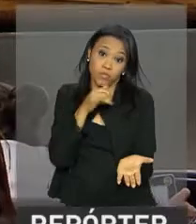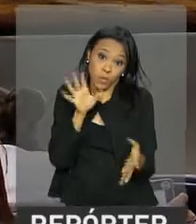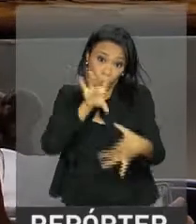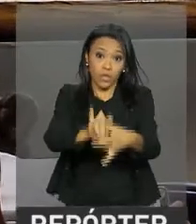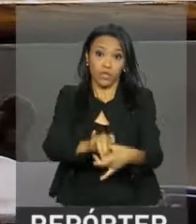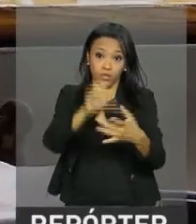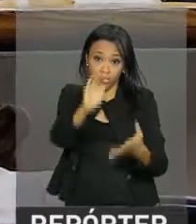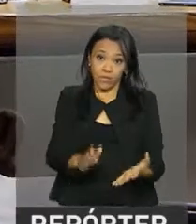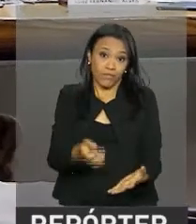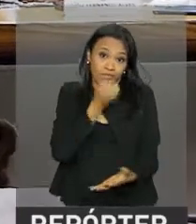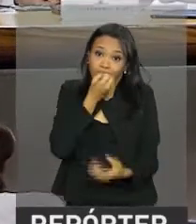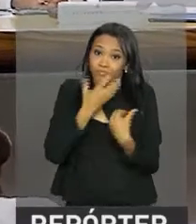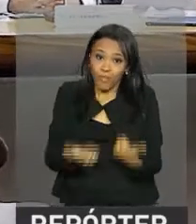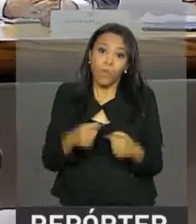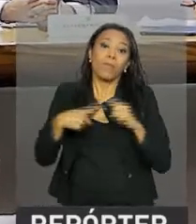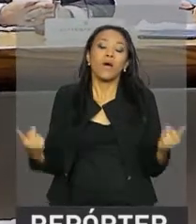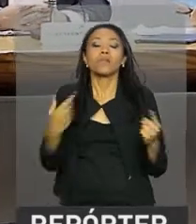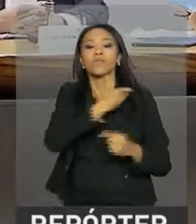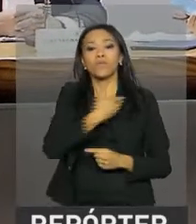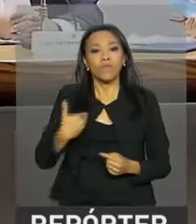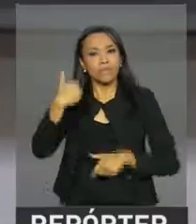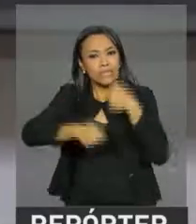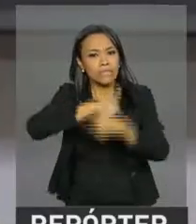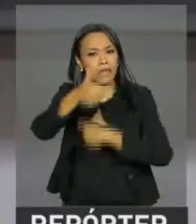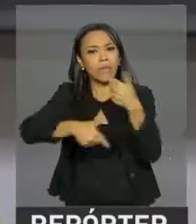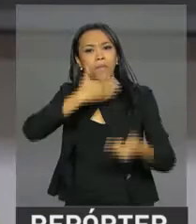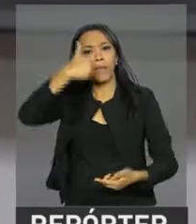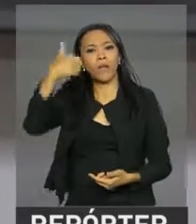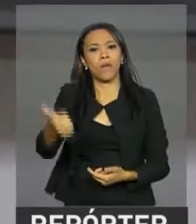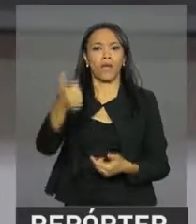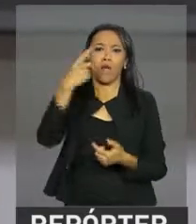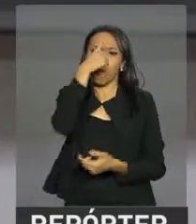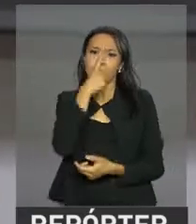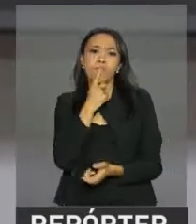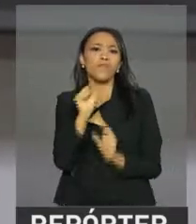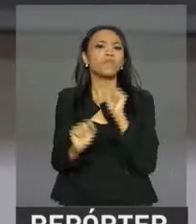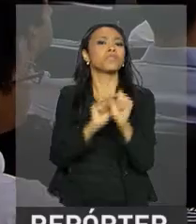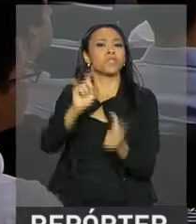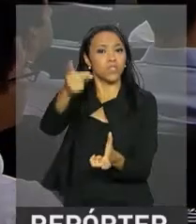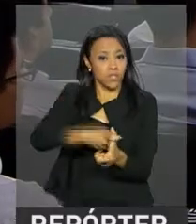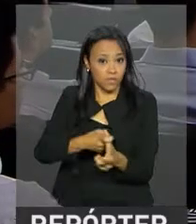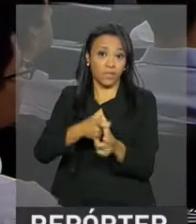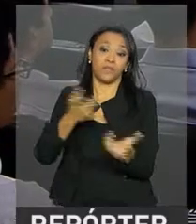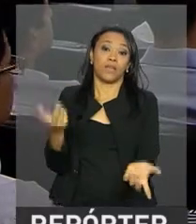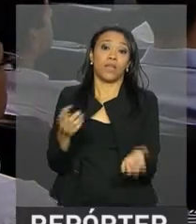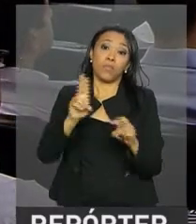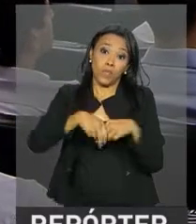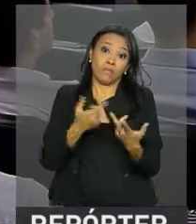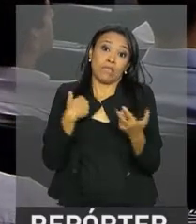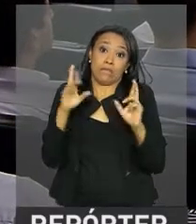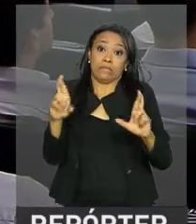mas o governo trabalha para melhorar o perfil da dívida e reduzir os vencimentos a curto prazo tanto que a expectativa